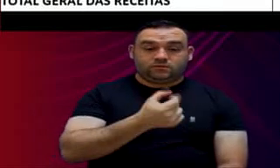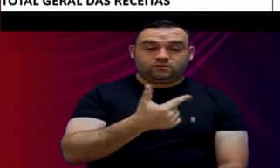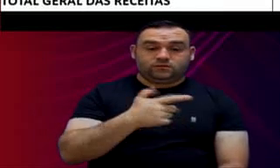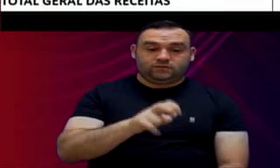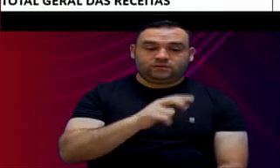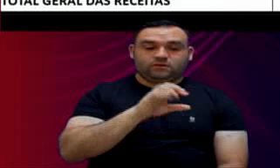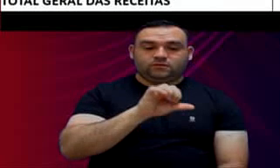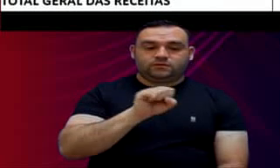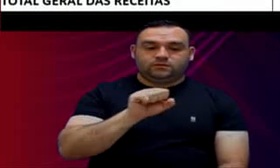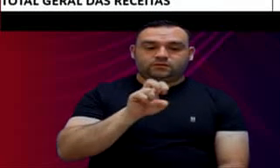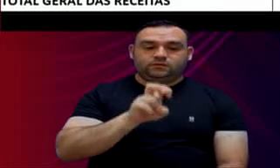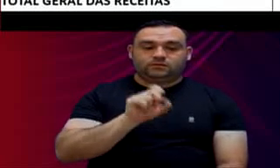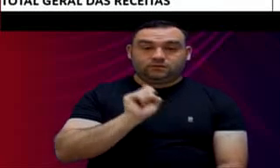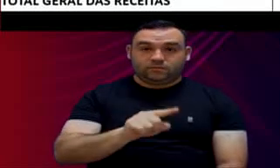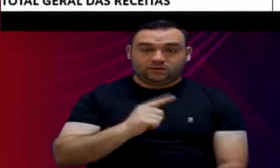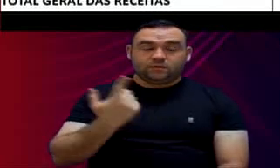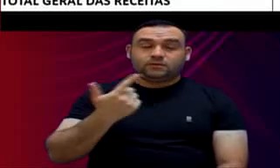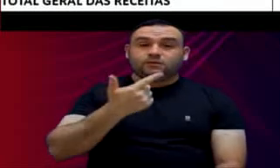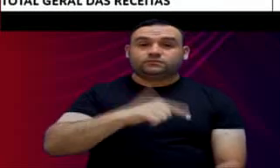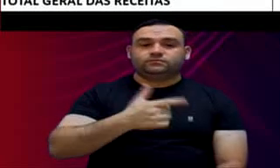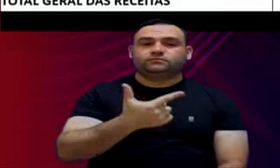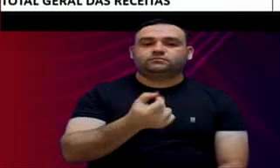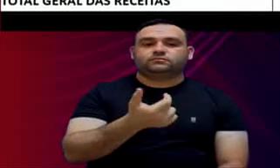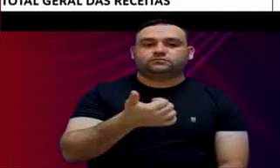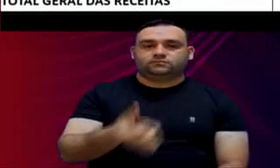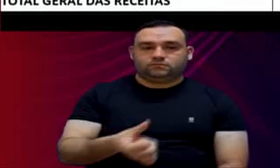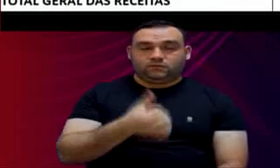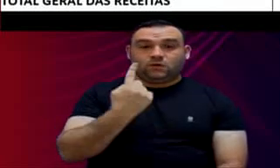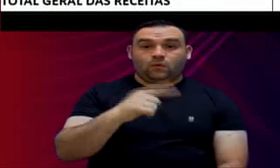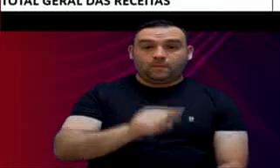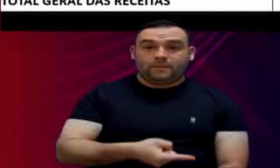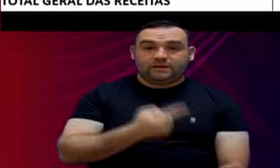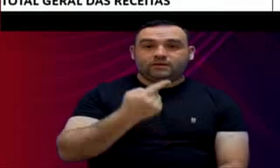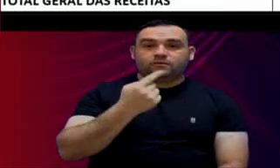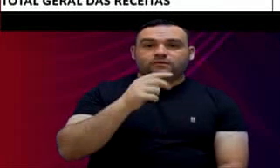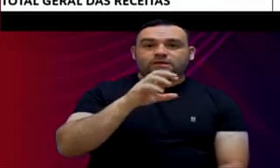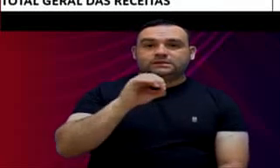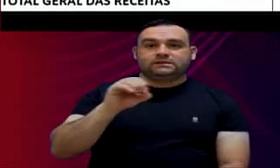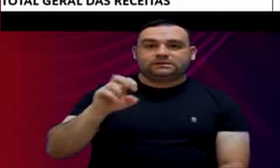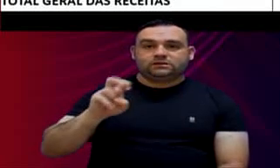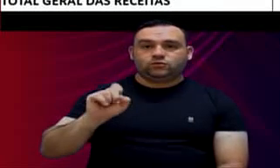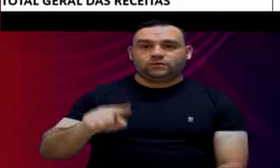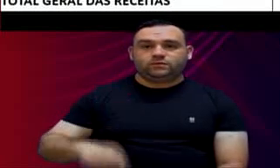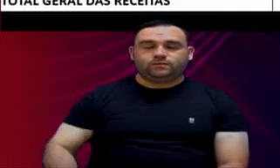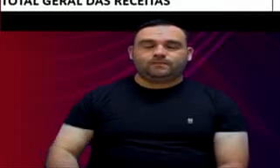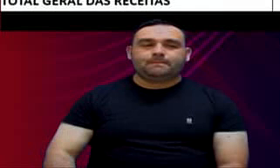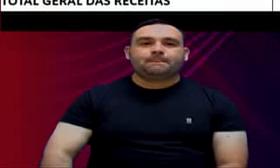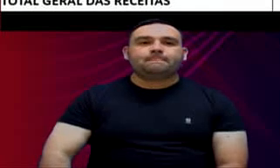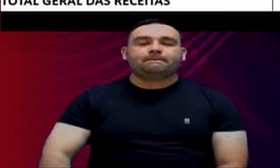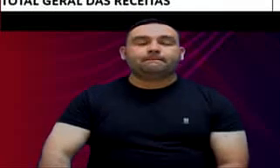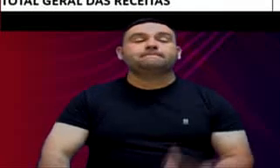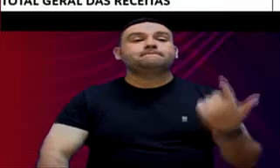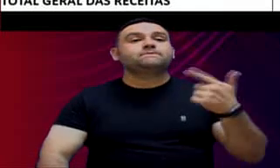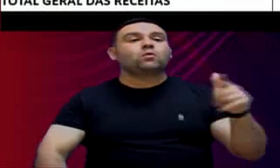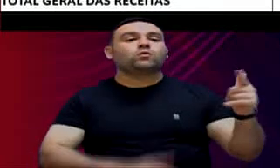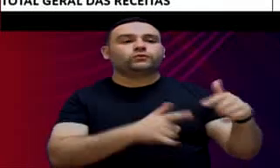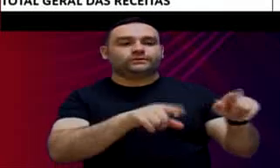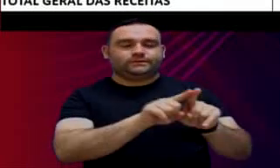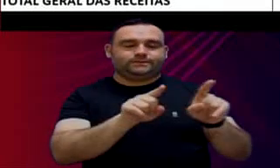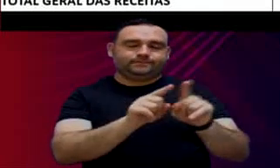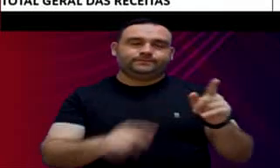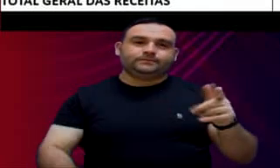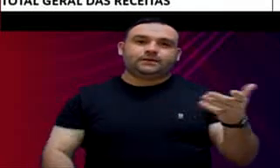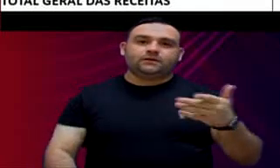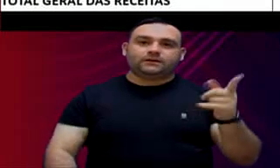para 25.985 mil e para 2026 um milhão e cinco mil outras receitas correntes